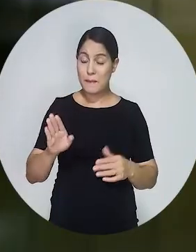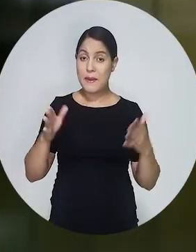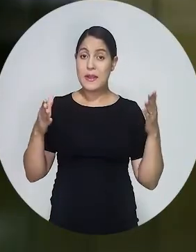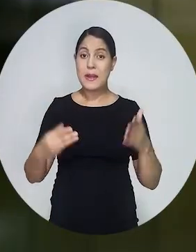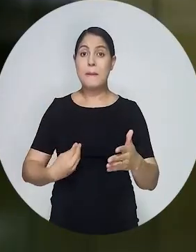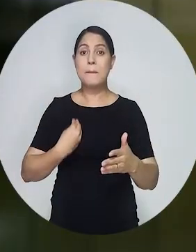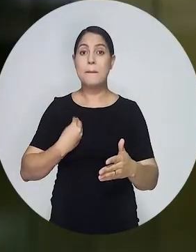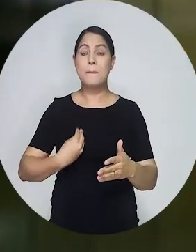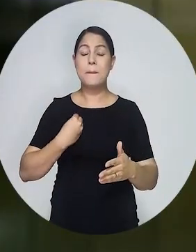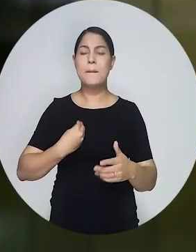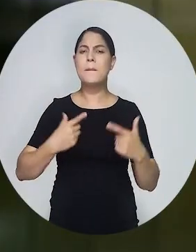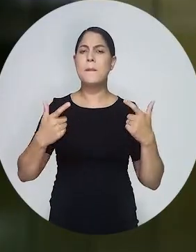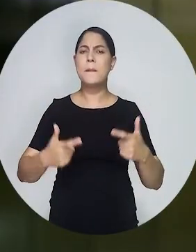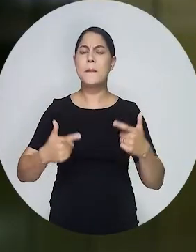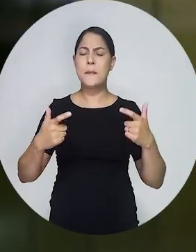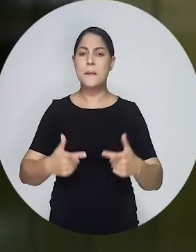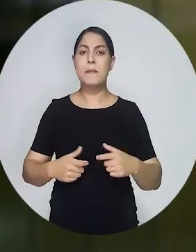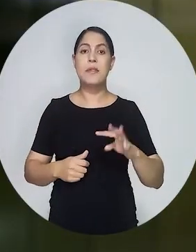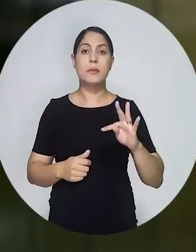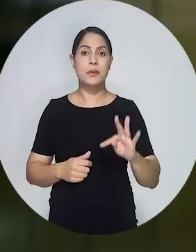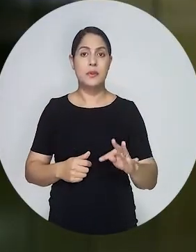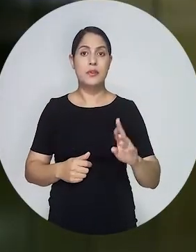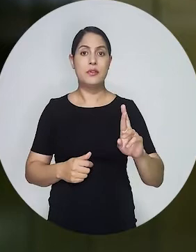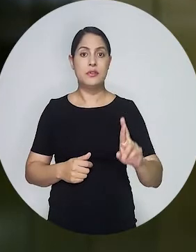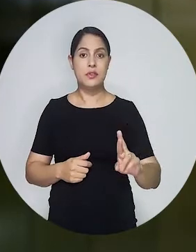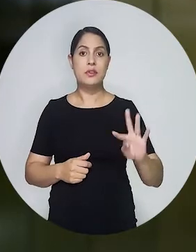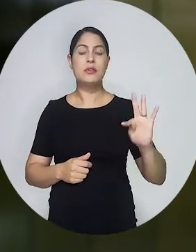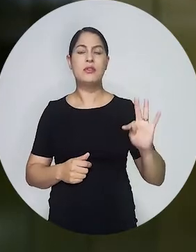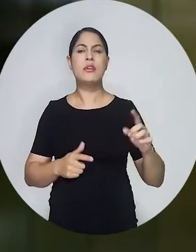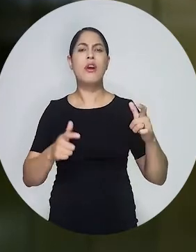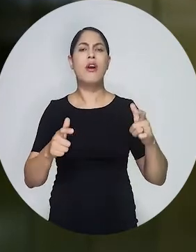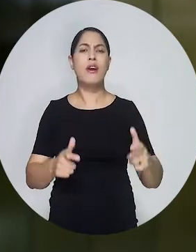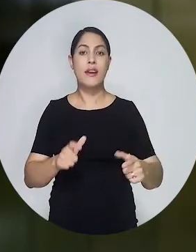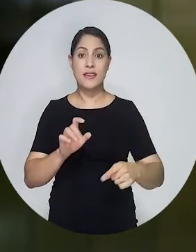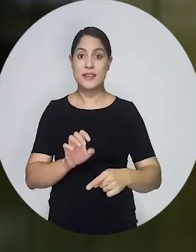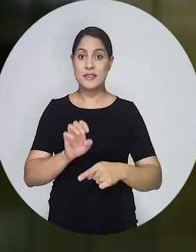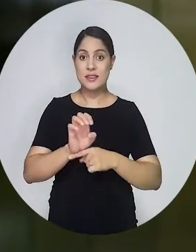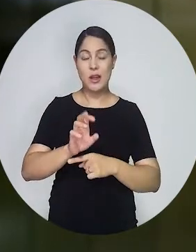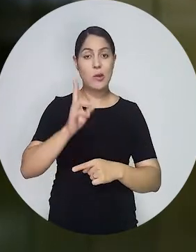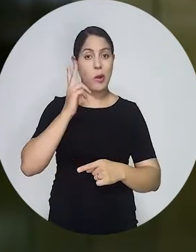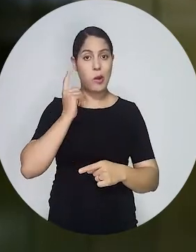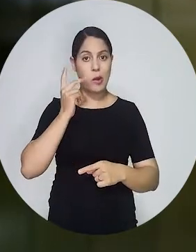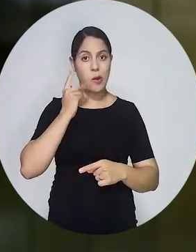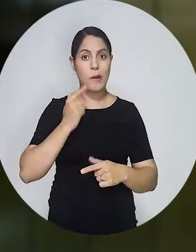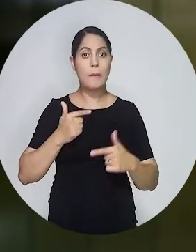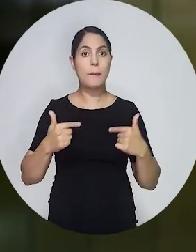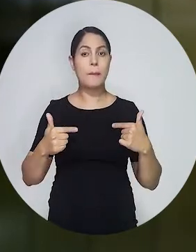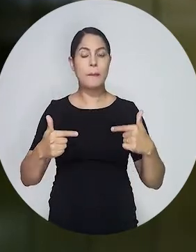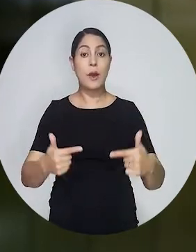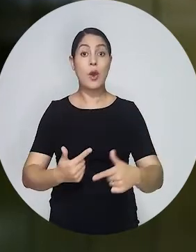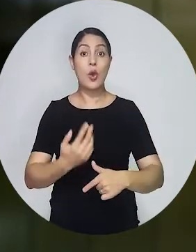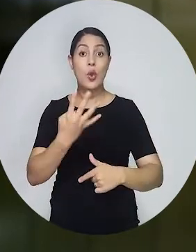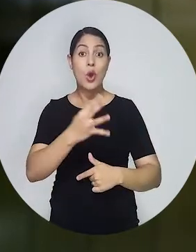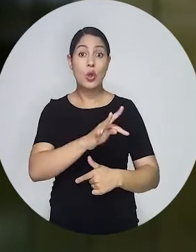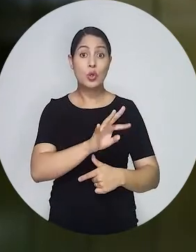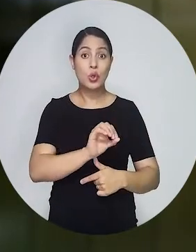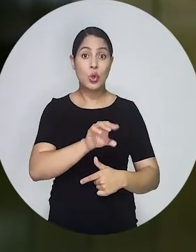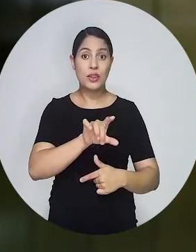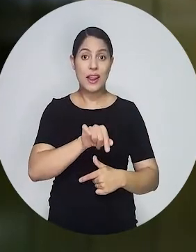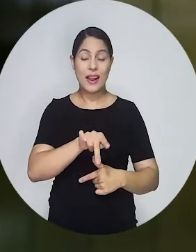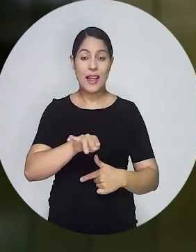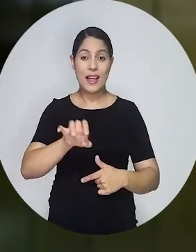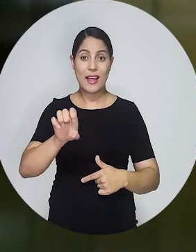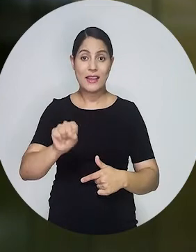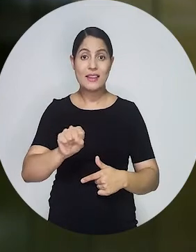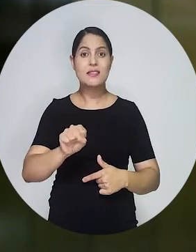Ordem dos Advogados do Brasil participou da entrega na sede do Tribunal Regional do Trabalho, em Fortaleza, de mais de 4